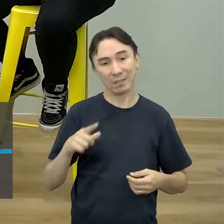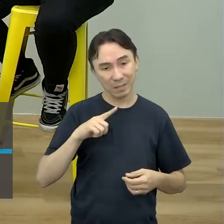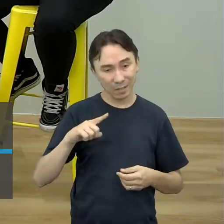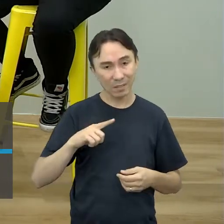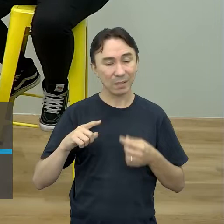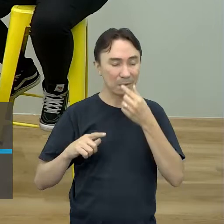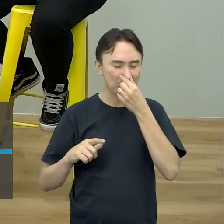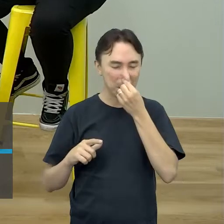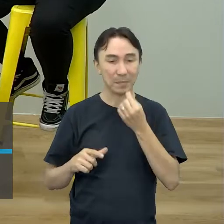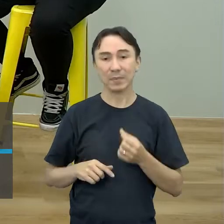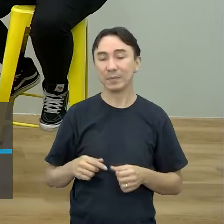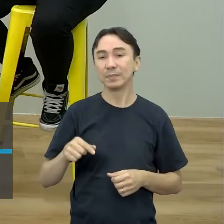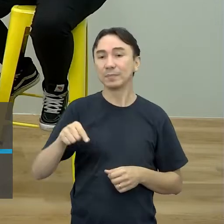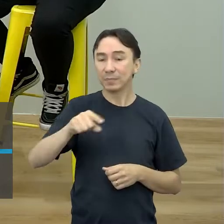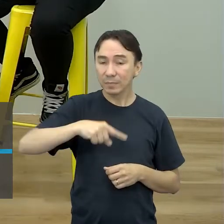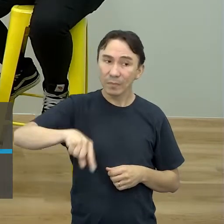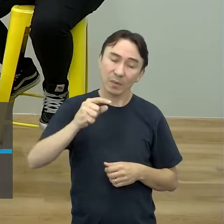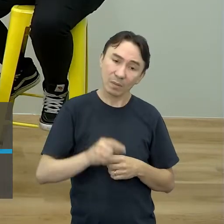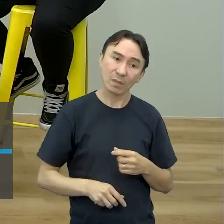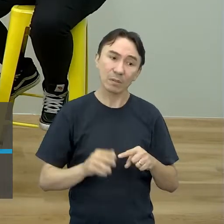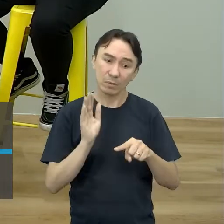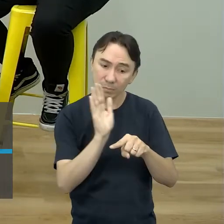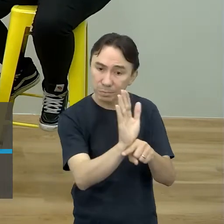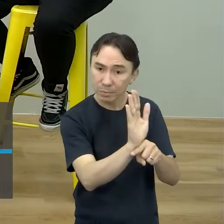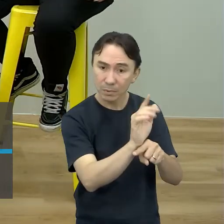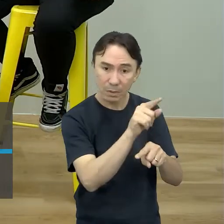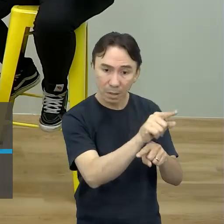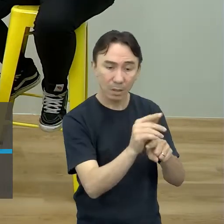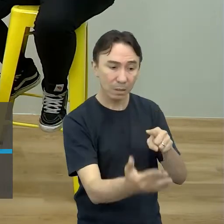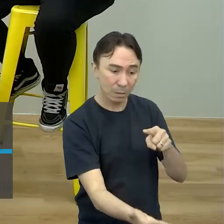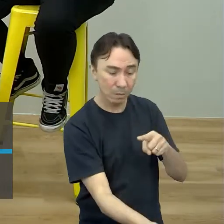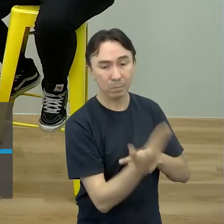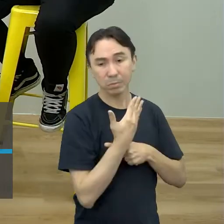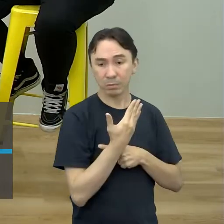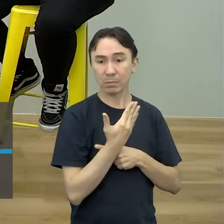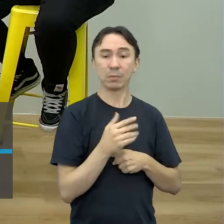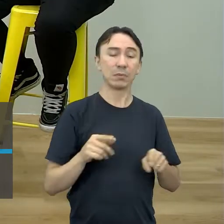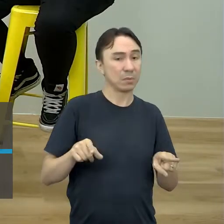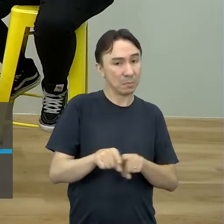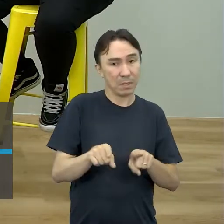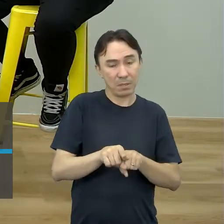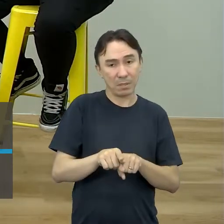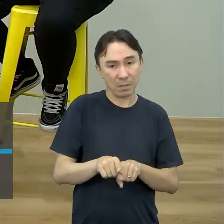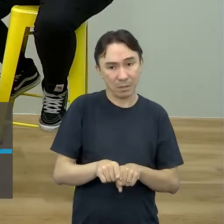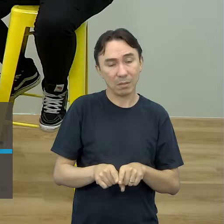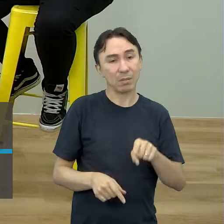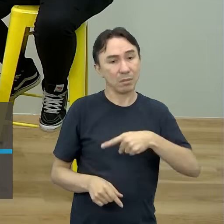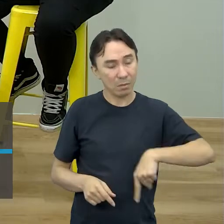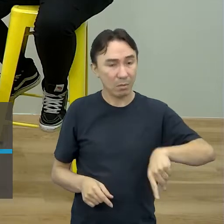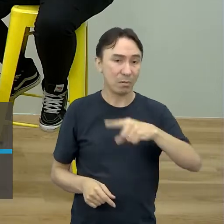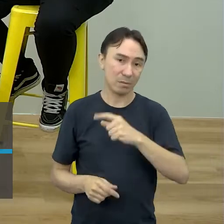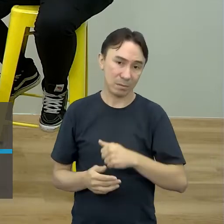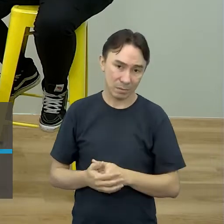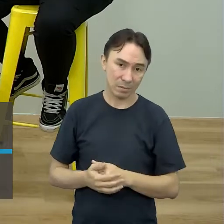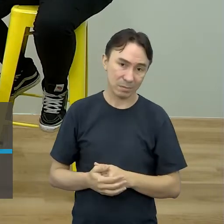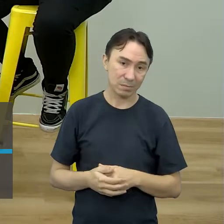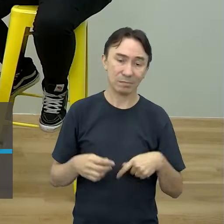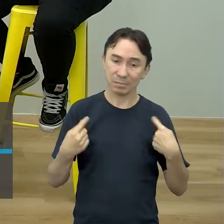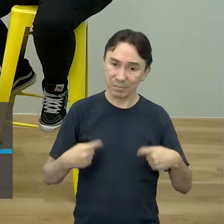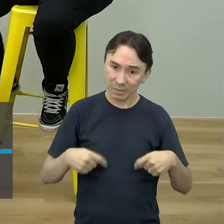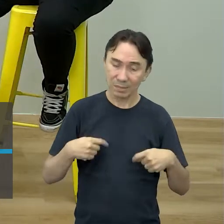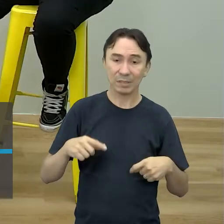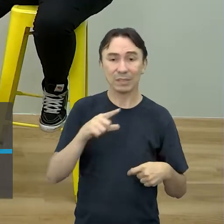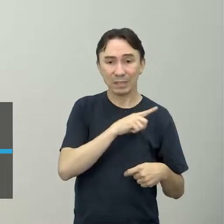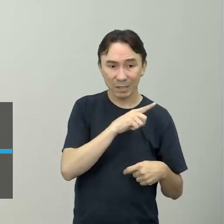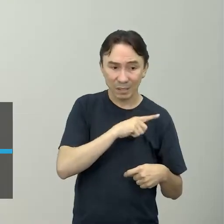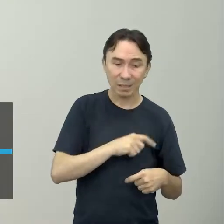gente tá causando esses impactos, né, quanto esses impactos também vão voltar pra gente depois. E quando a gente começar a entender que a gente tá dentro desse